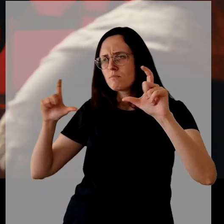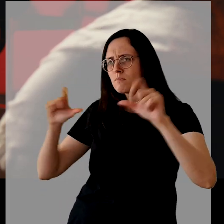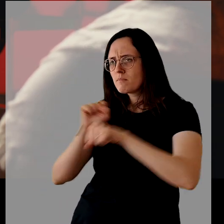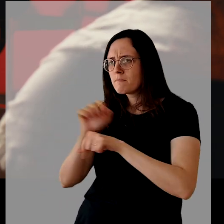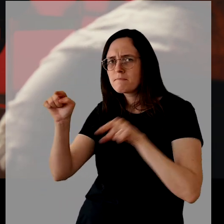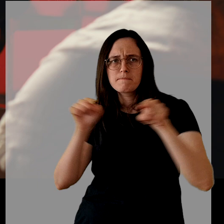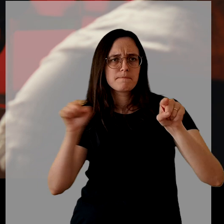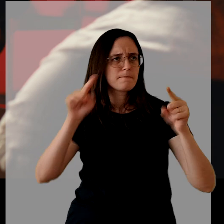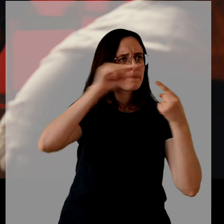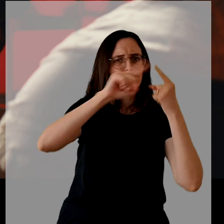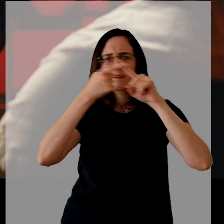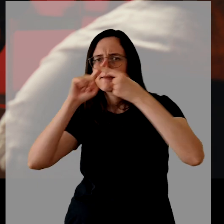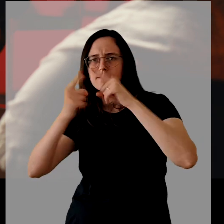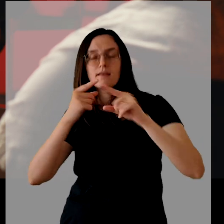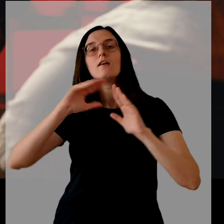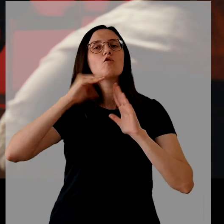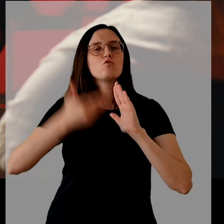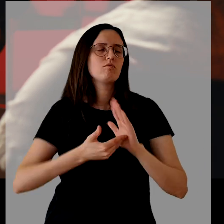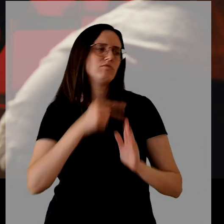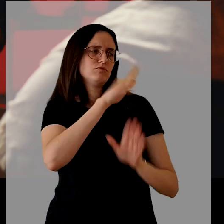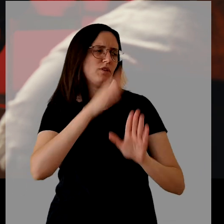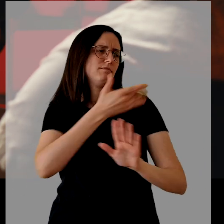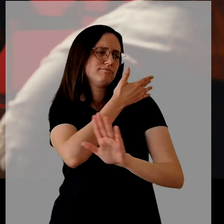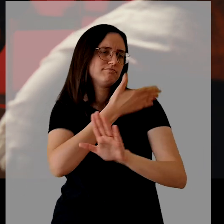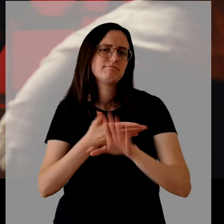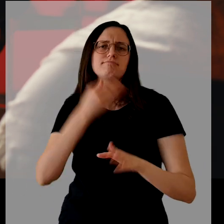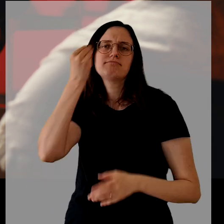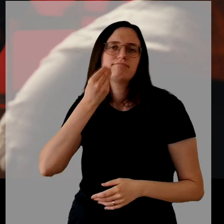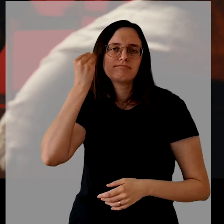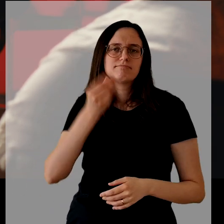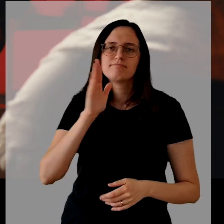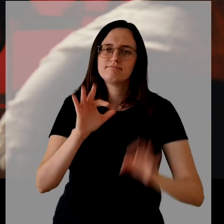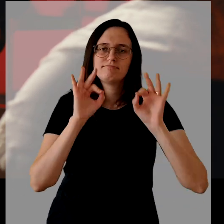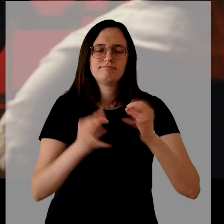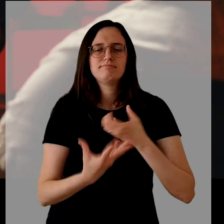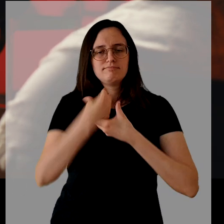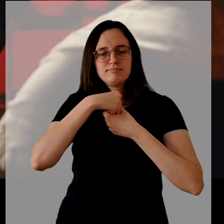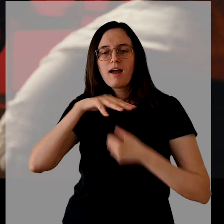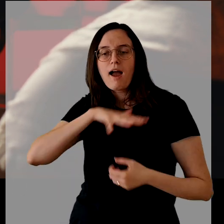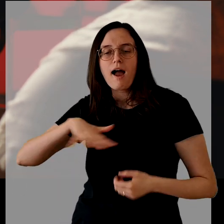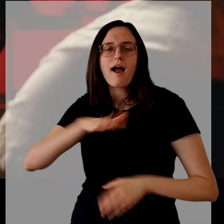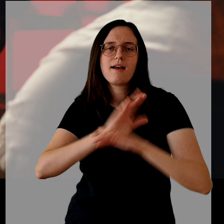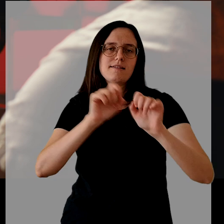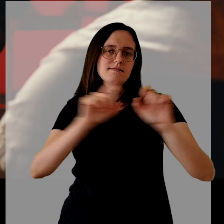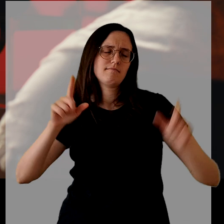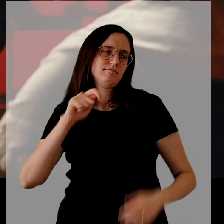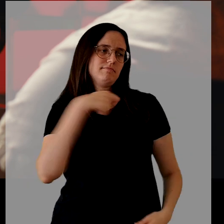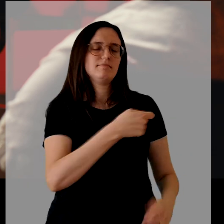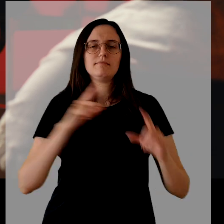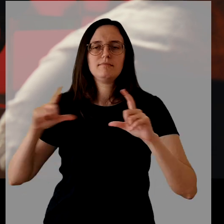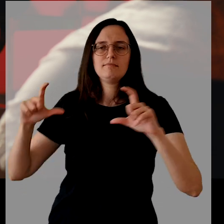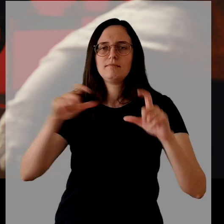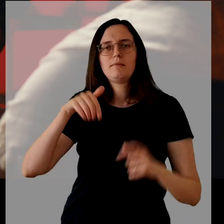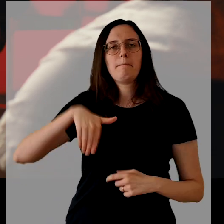com certeza você traz todo esse aparato, toda essa bagagem para dentro do cinema, te torna um